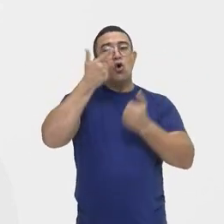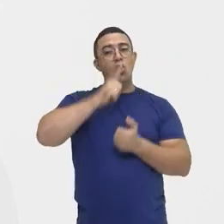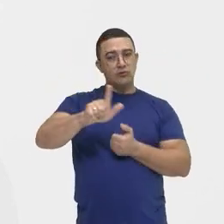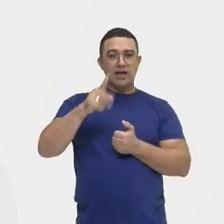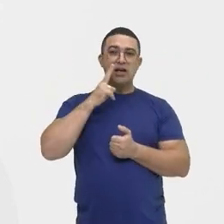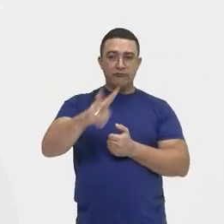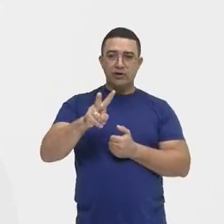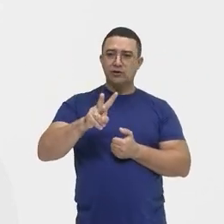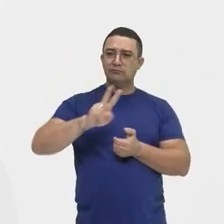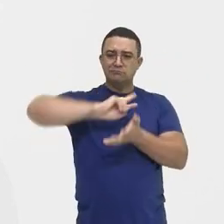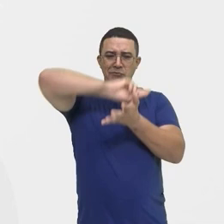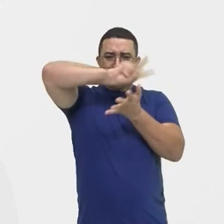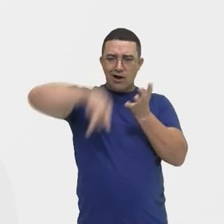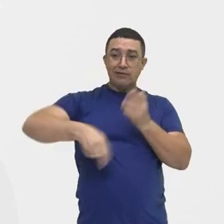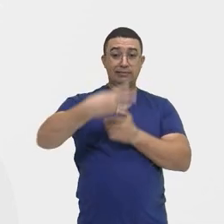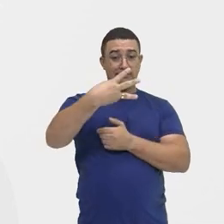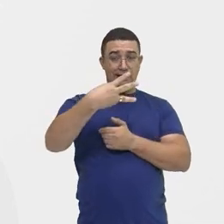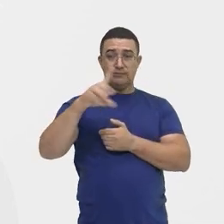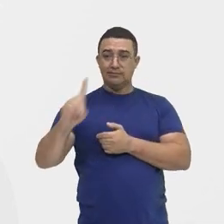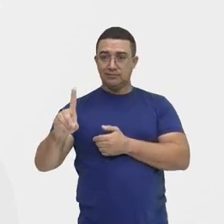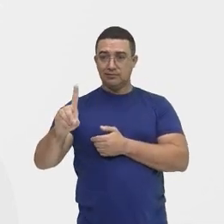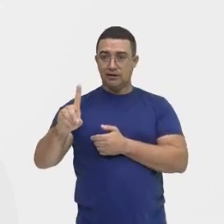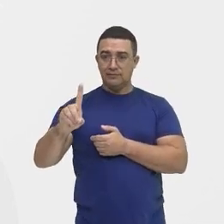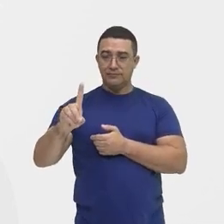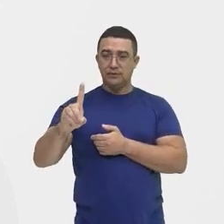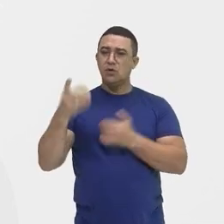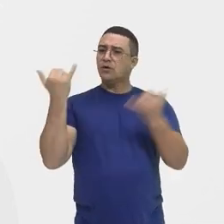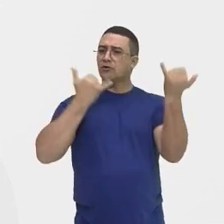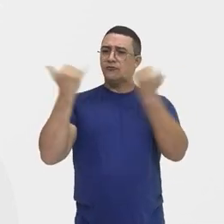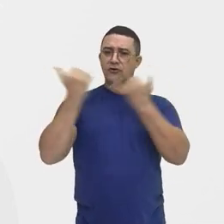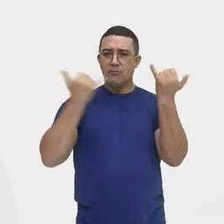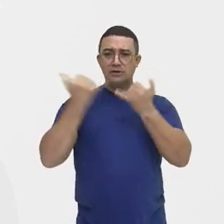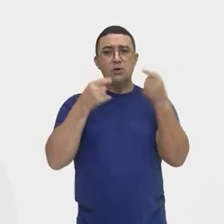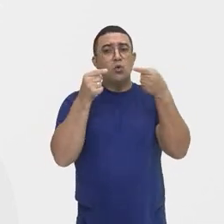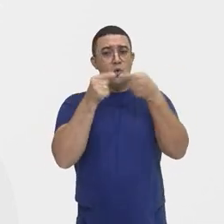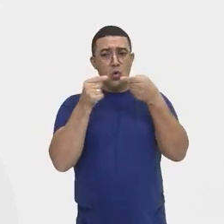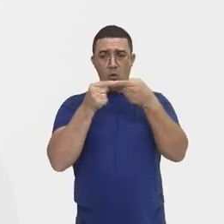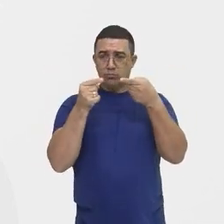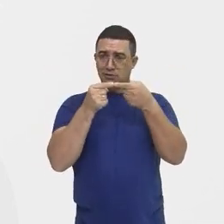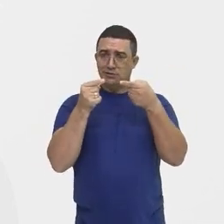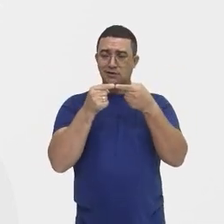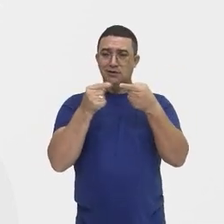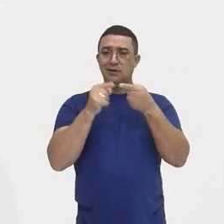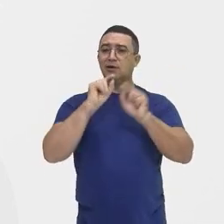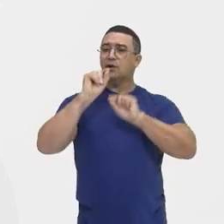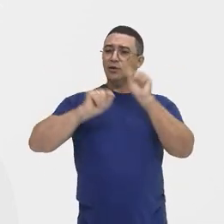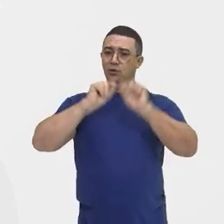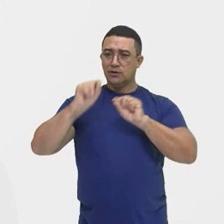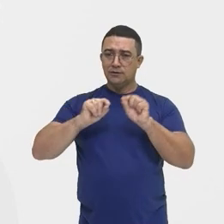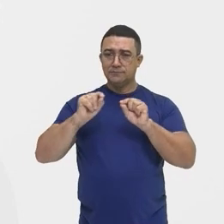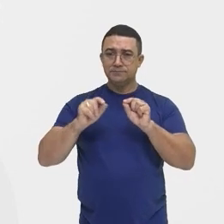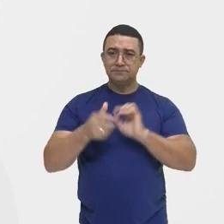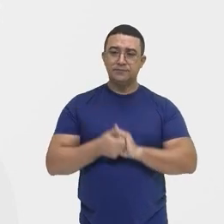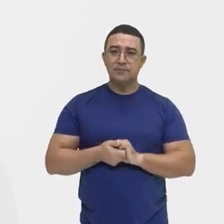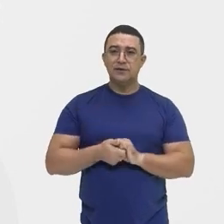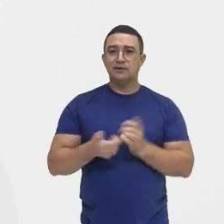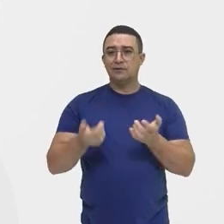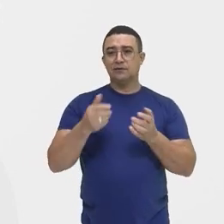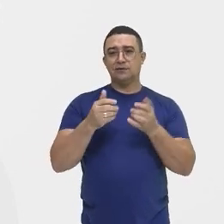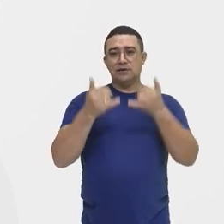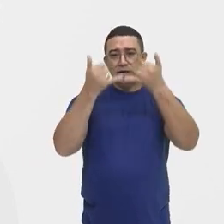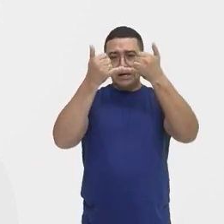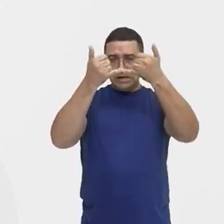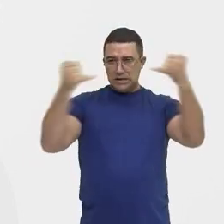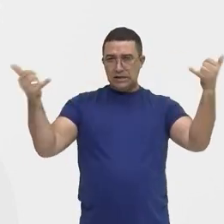Numa representação tridimensional, aí informações relacionadas também à questão dos trópicos,